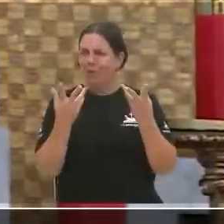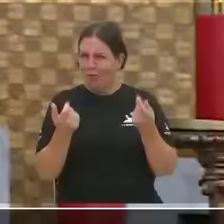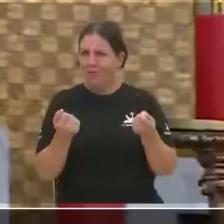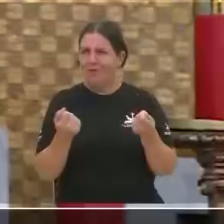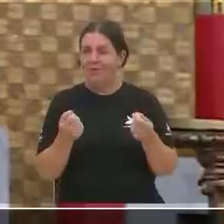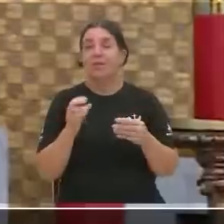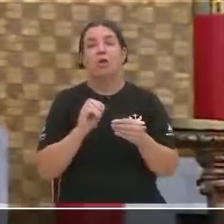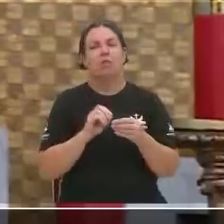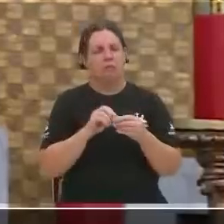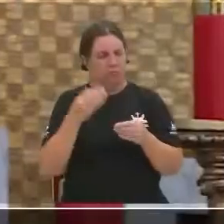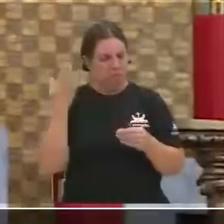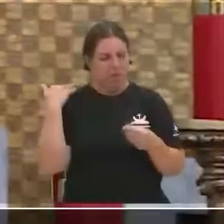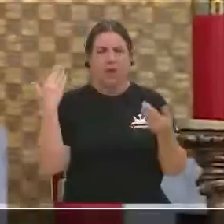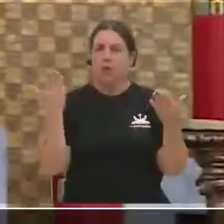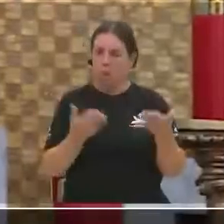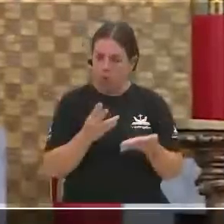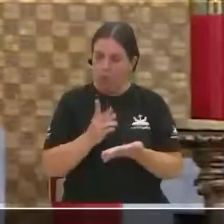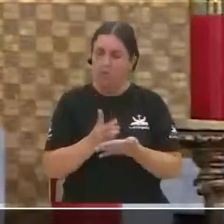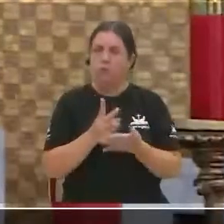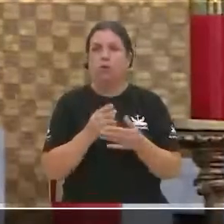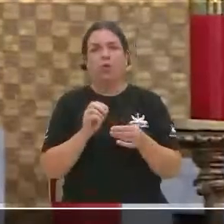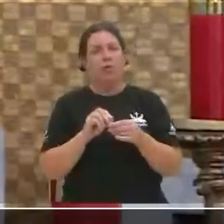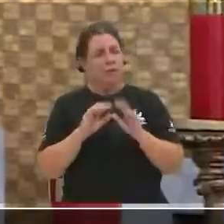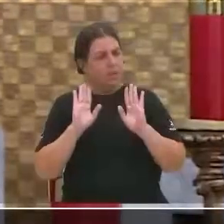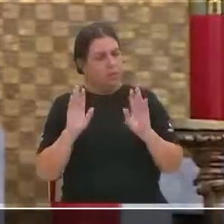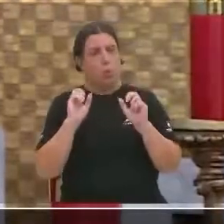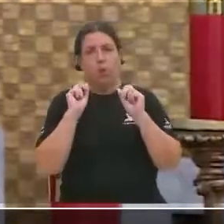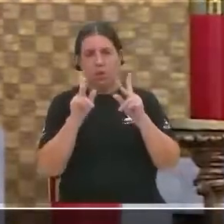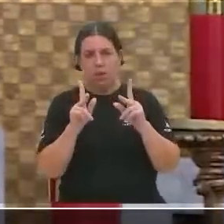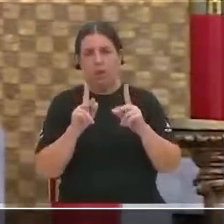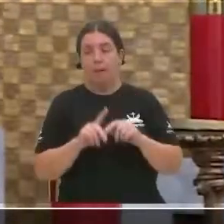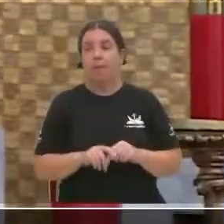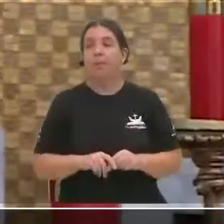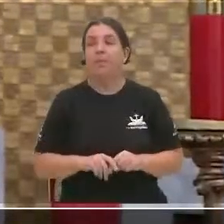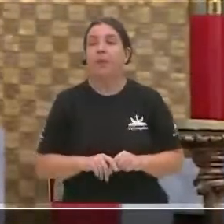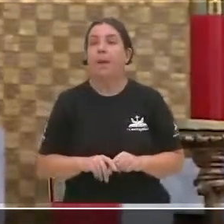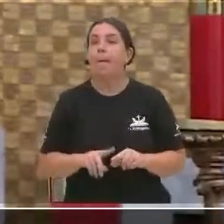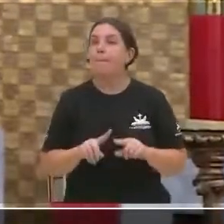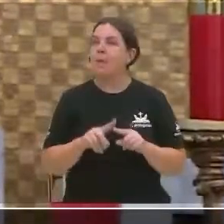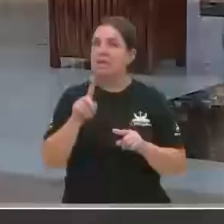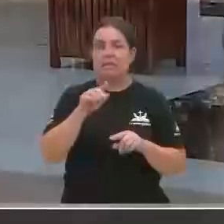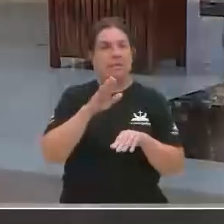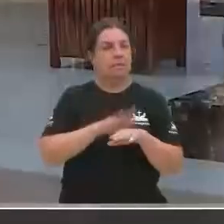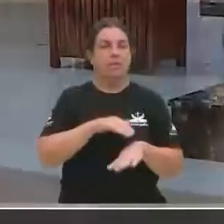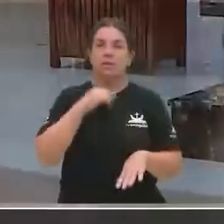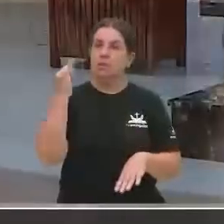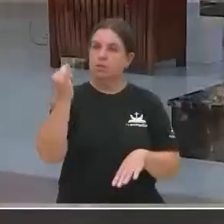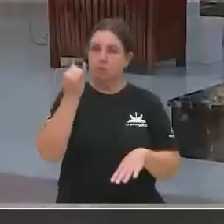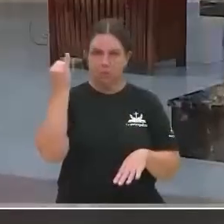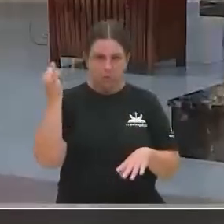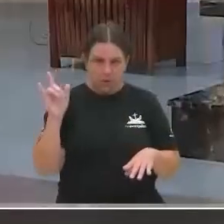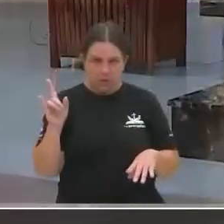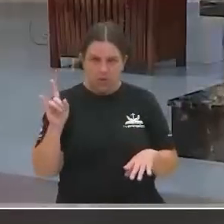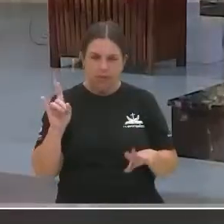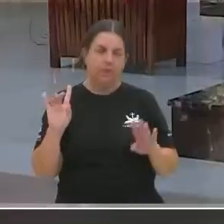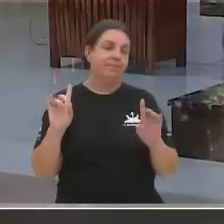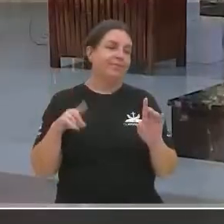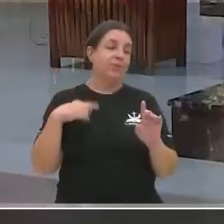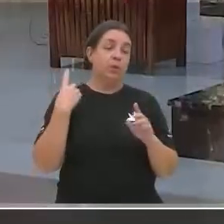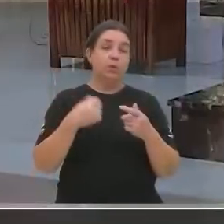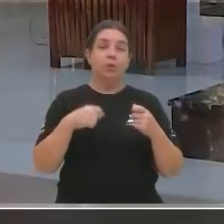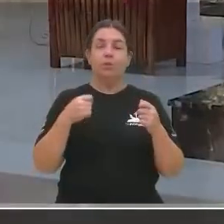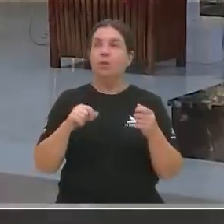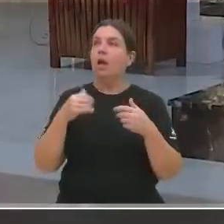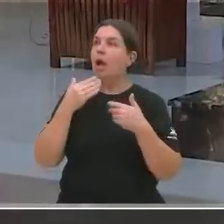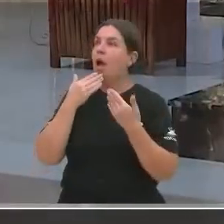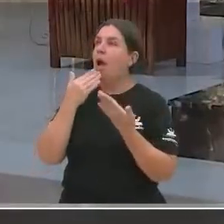fez no passado faz no presente grandes Maravilhas mas somos chamados a nos maravilharmos